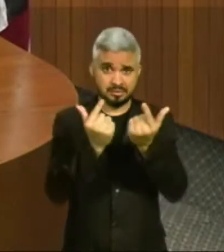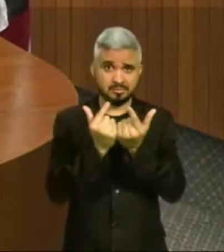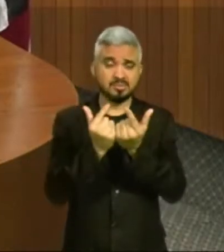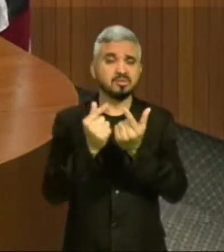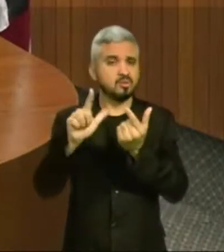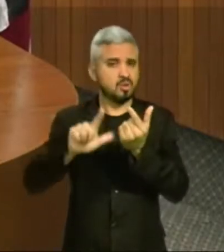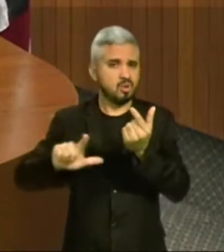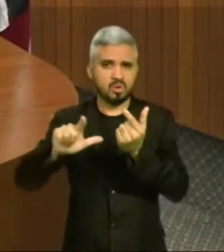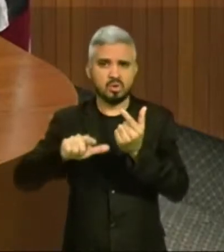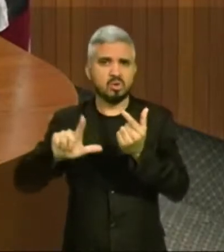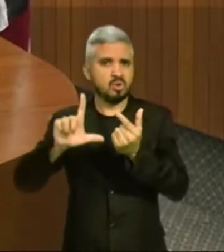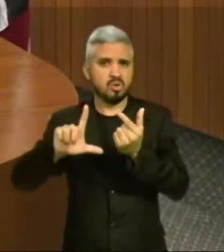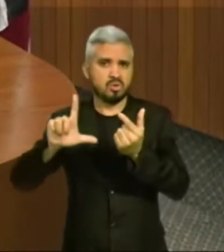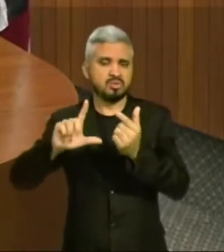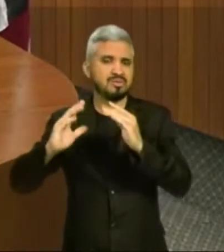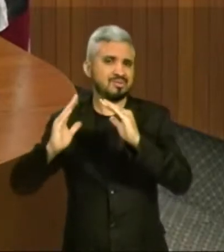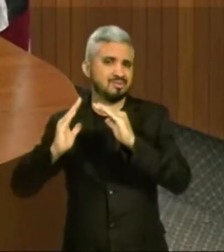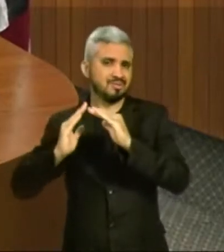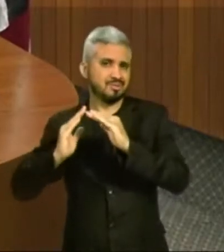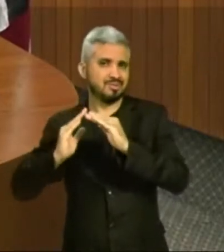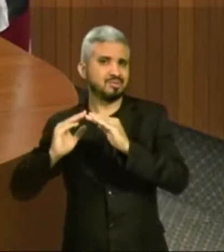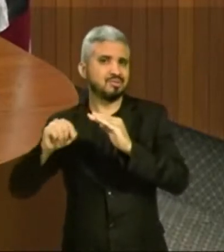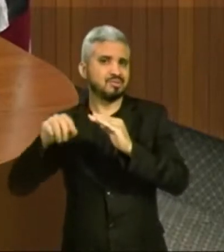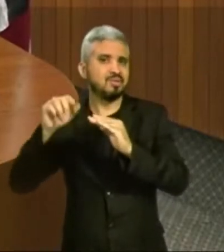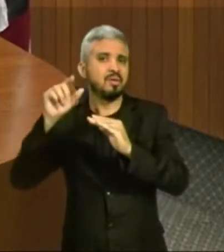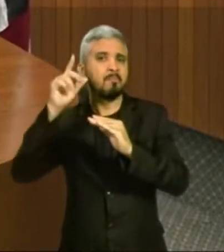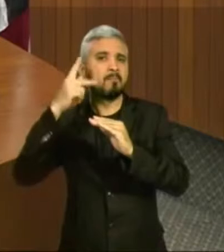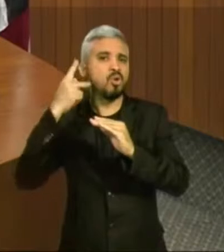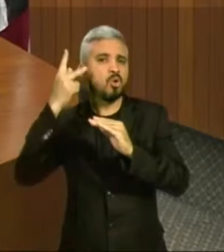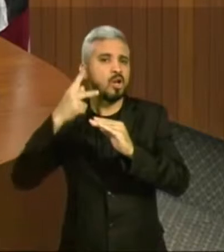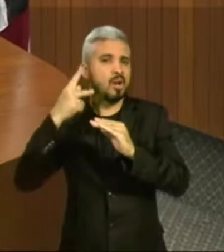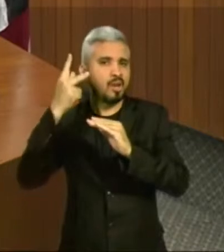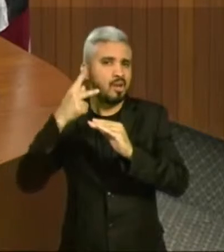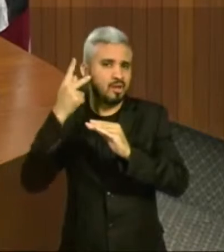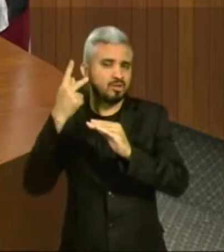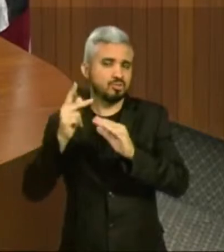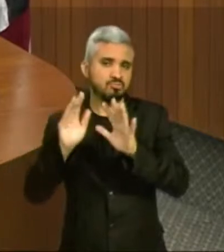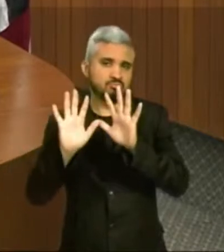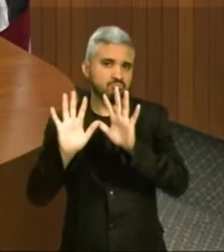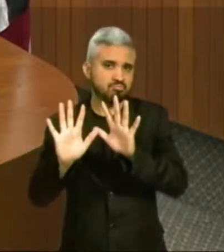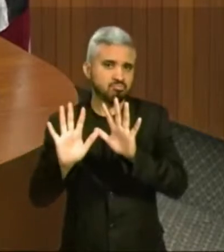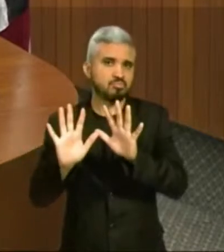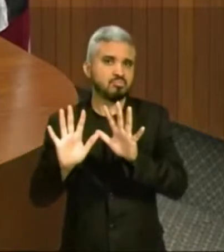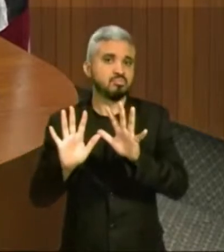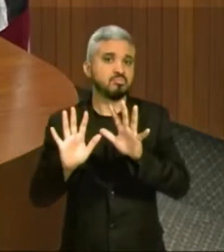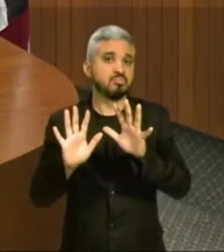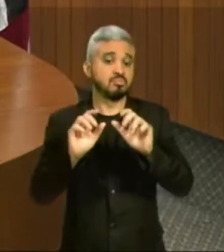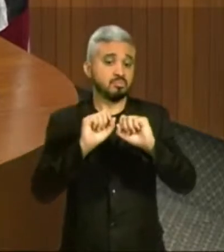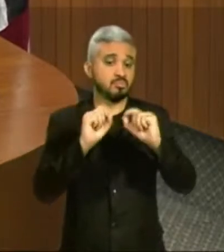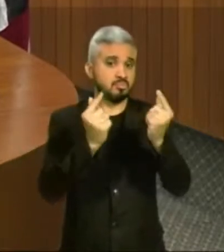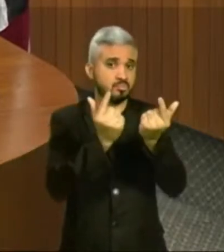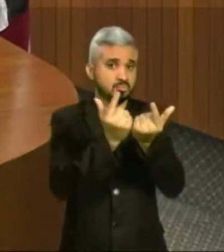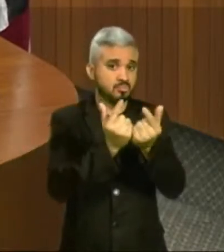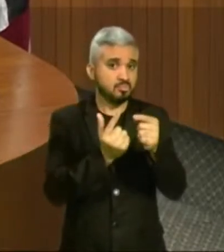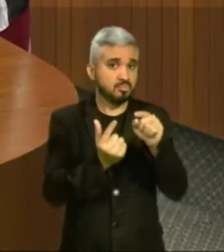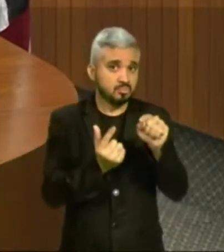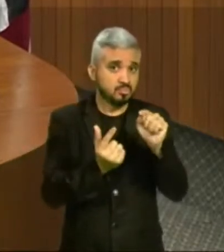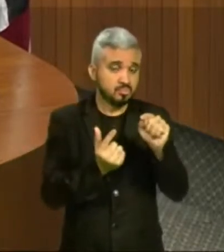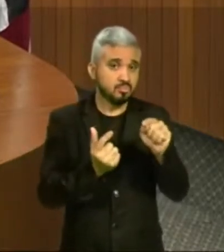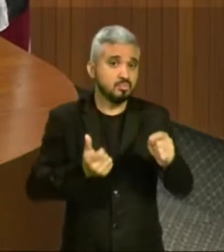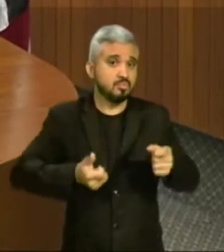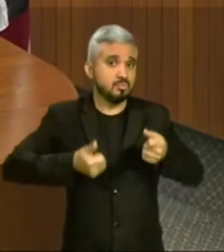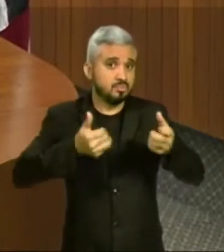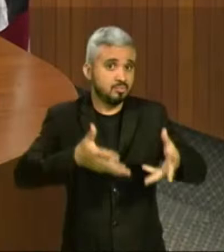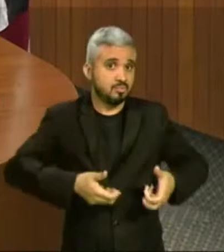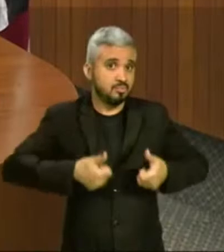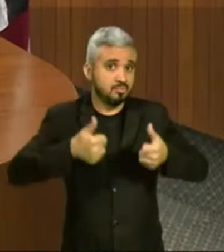portanto, cabe pronunciamentos como esse. Mas tenho comigo que essa casa custa muito caro ao Maranhão e prefiro sempre ocupar